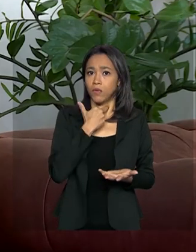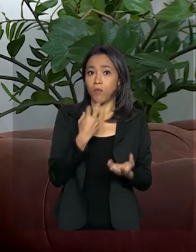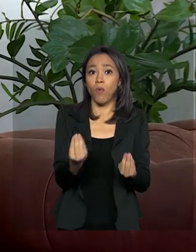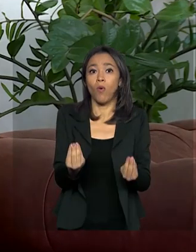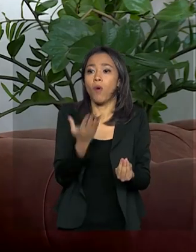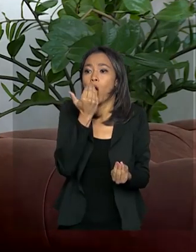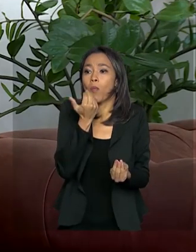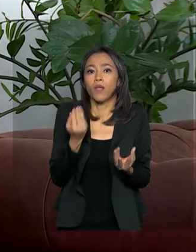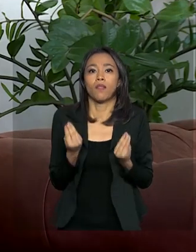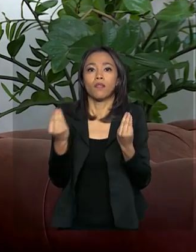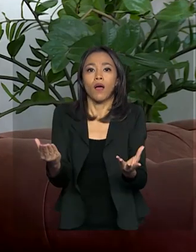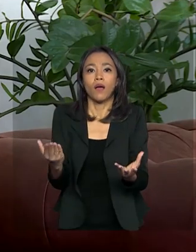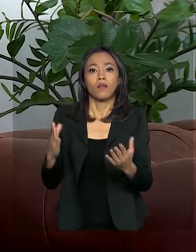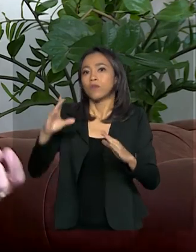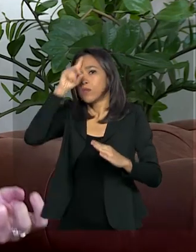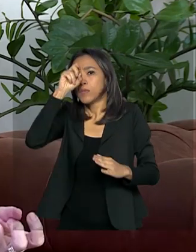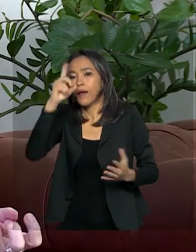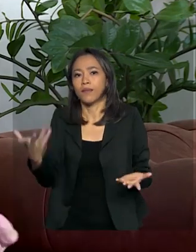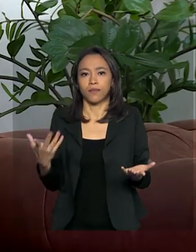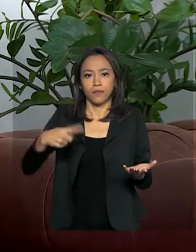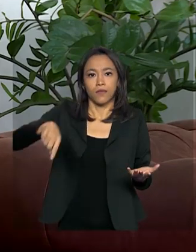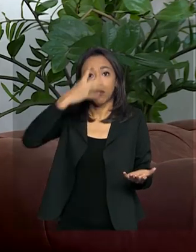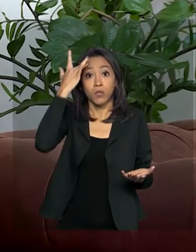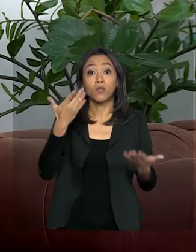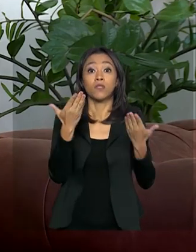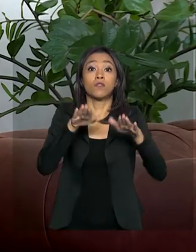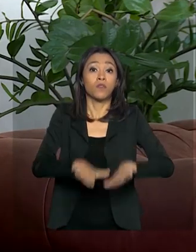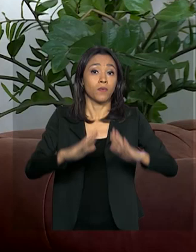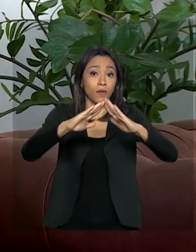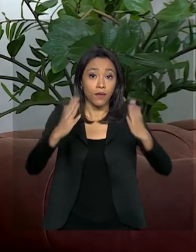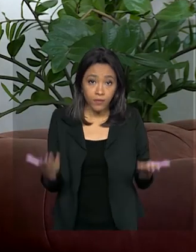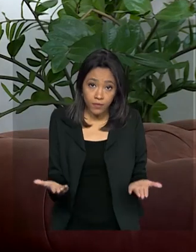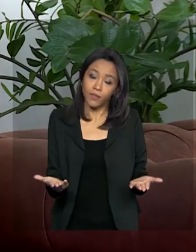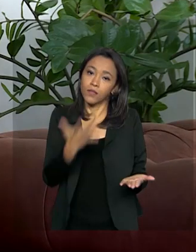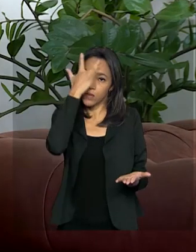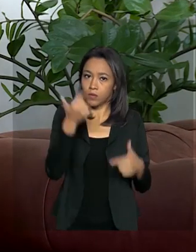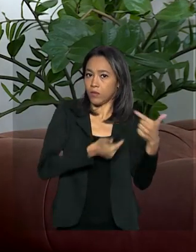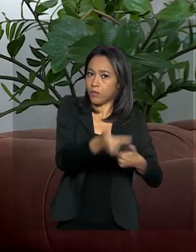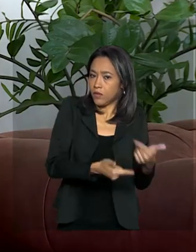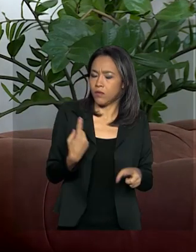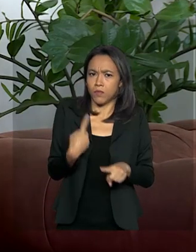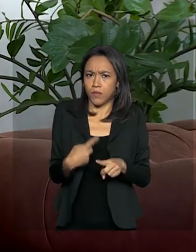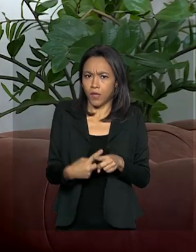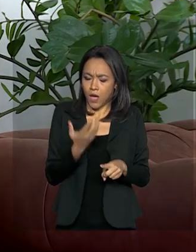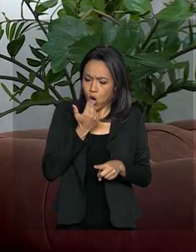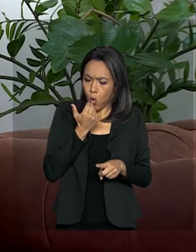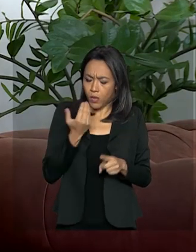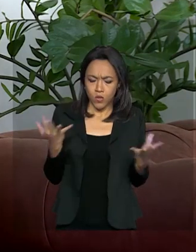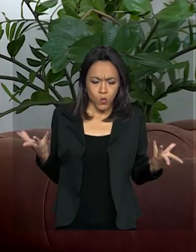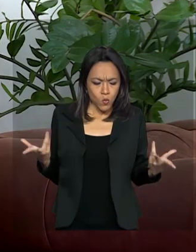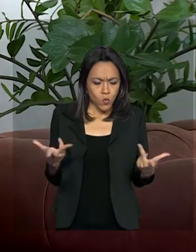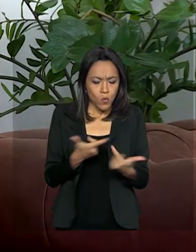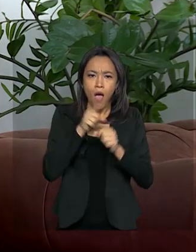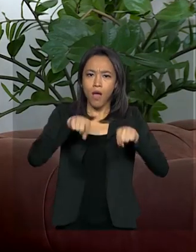deixar de alimentar as pessoas nos hospitais as pessoas que estão em casa as pessoas que estão trabalhando porque alimento de qualidade